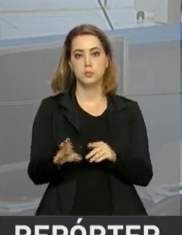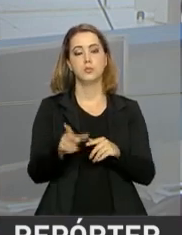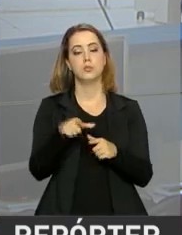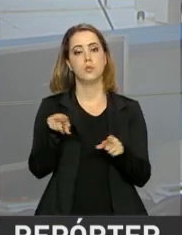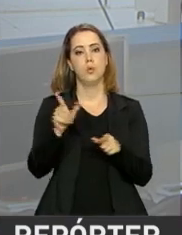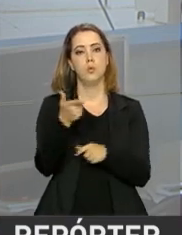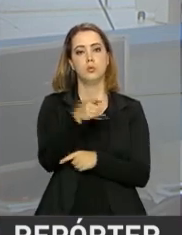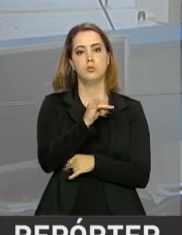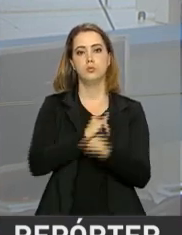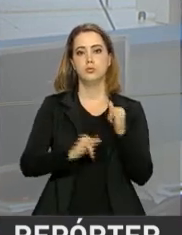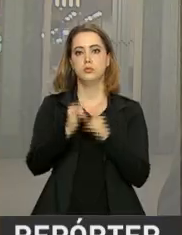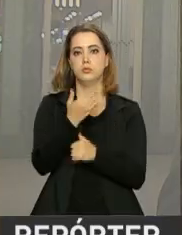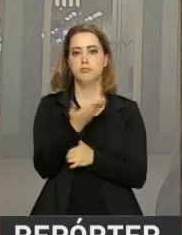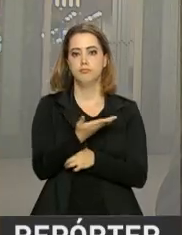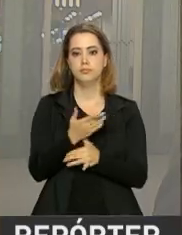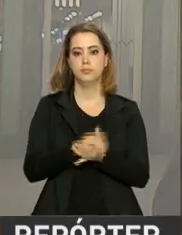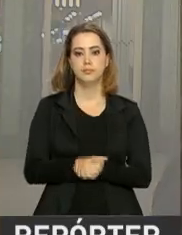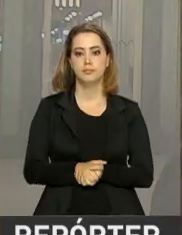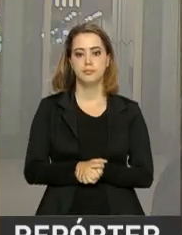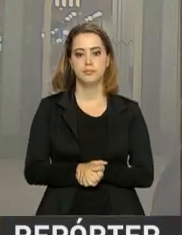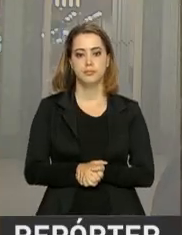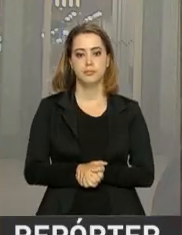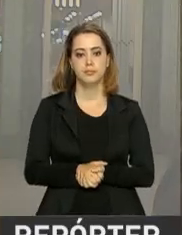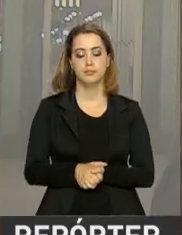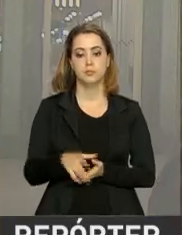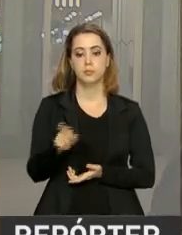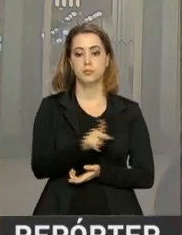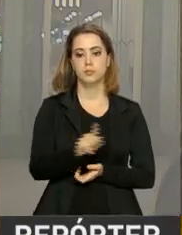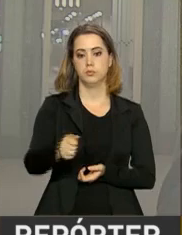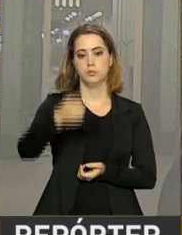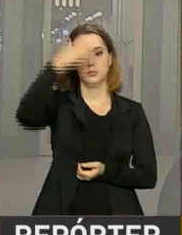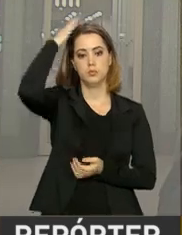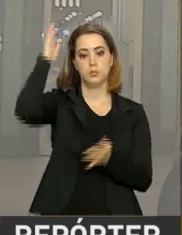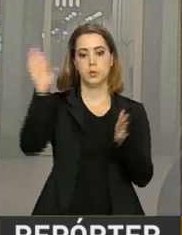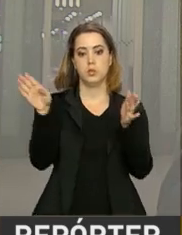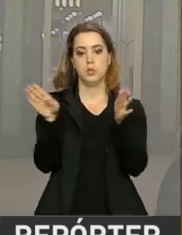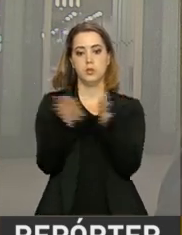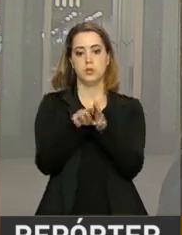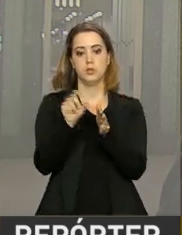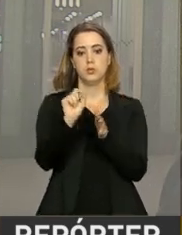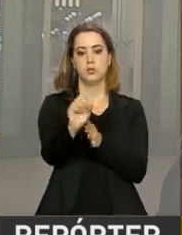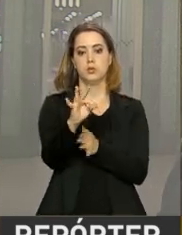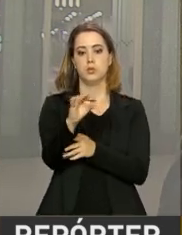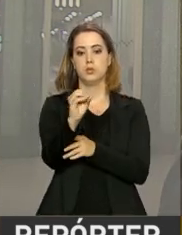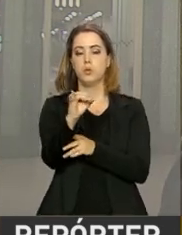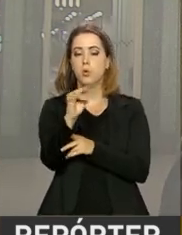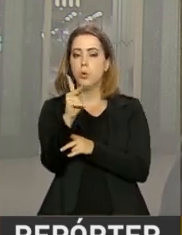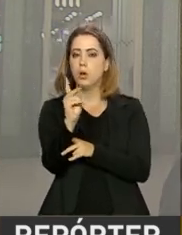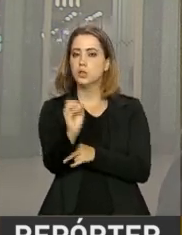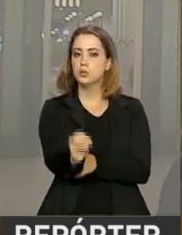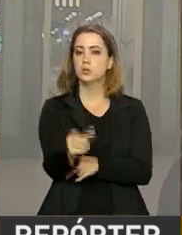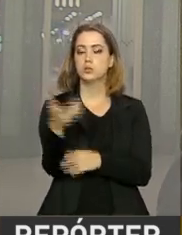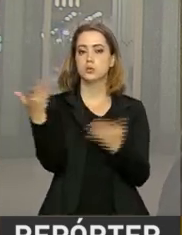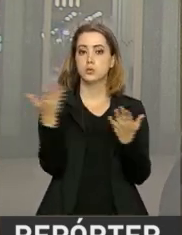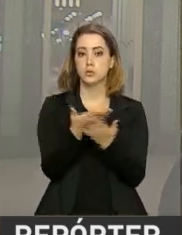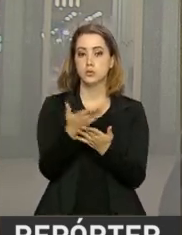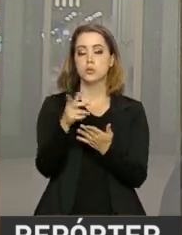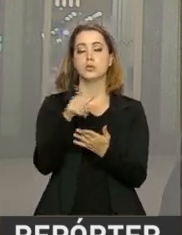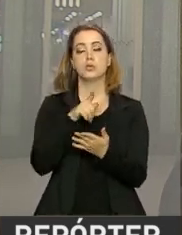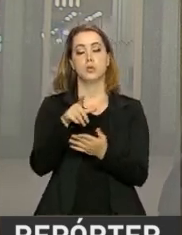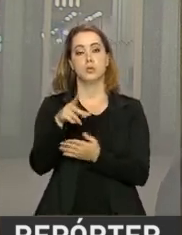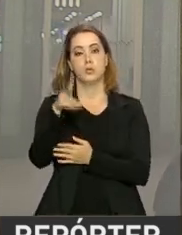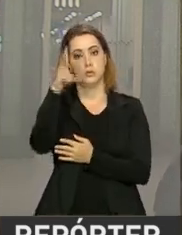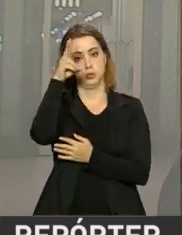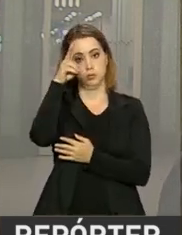João Pedro Neto. O presidente Michel Temer chegou a Tóquio, no Japão, na madrugada desta terça-feira, pelo